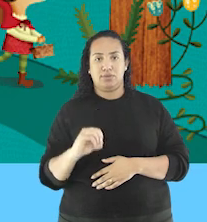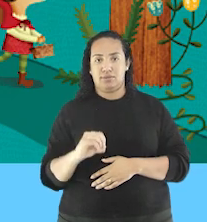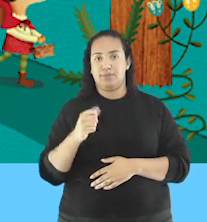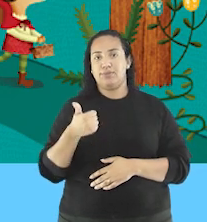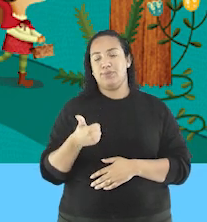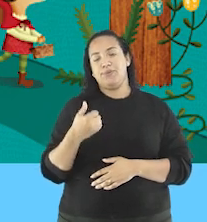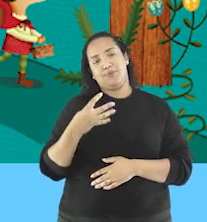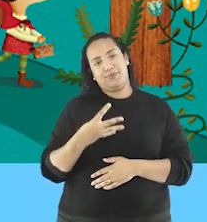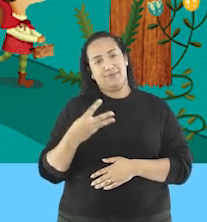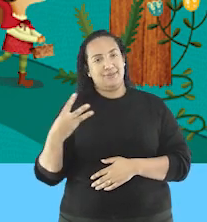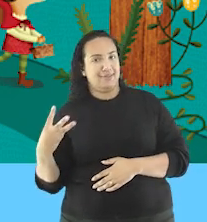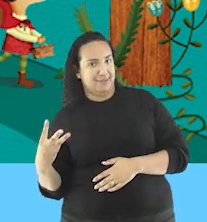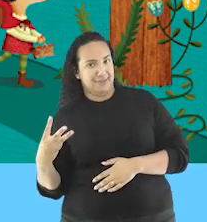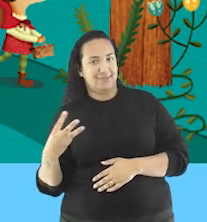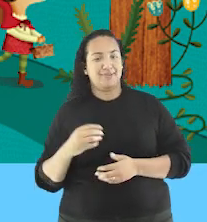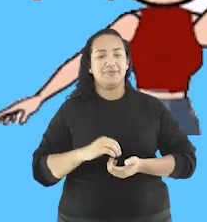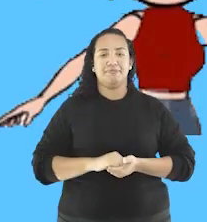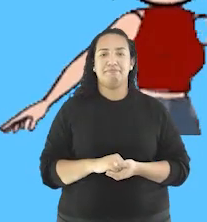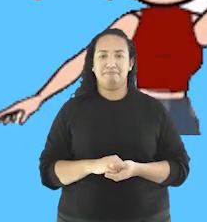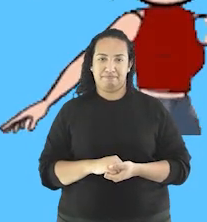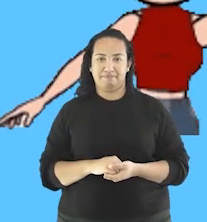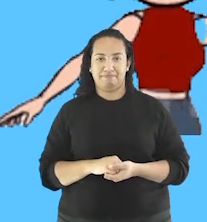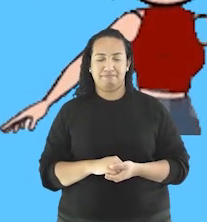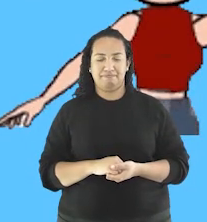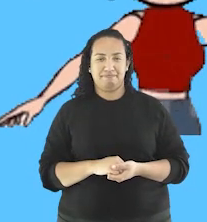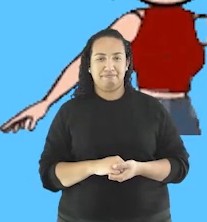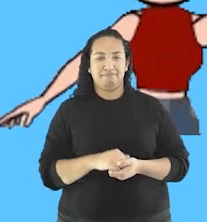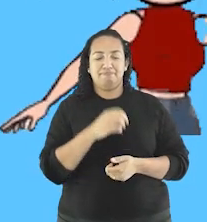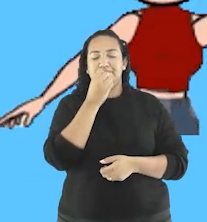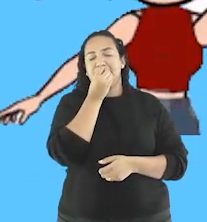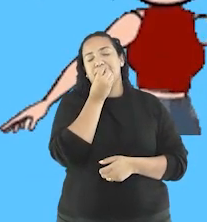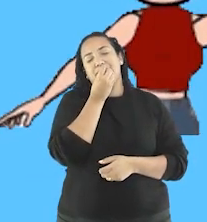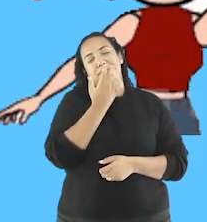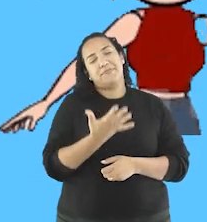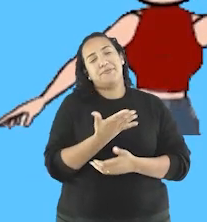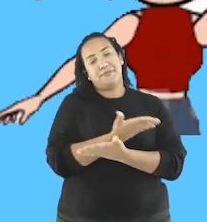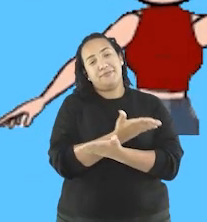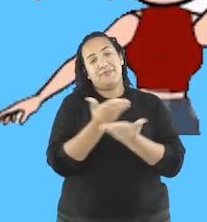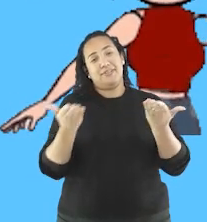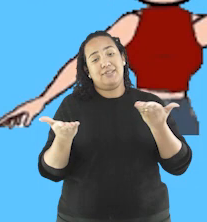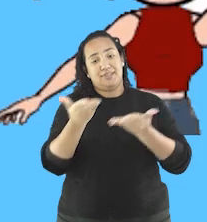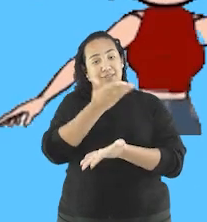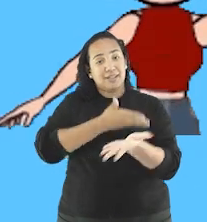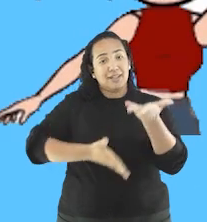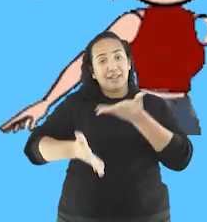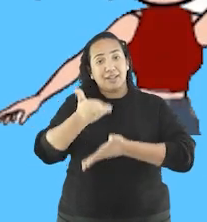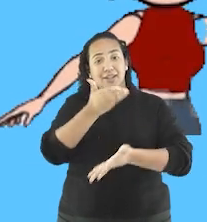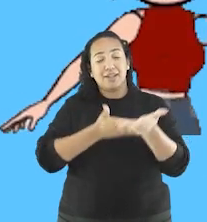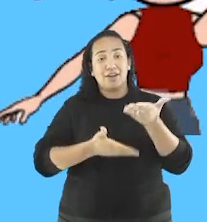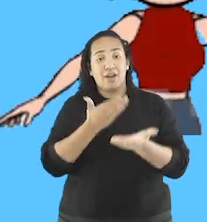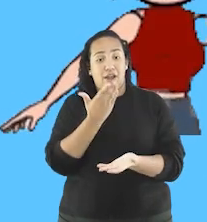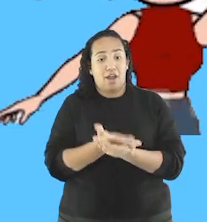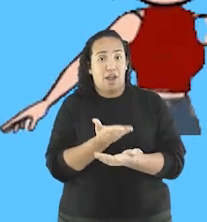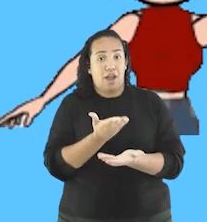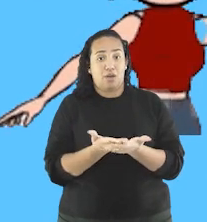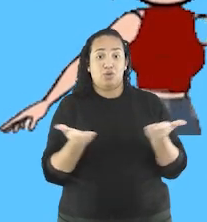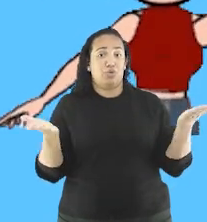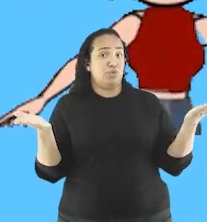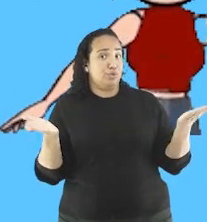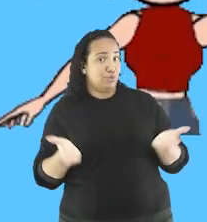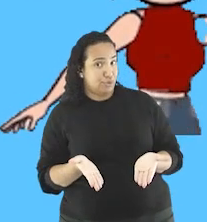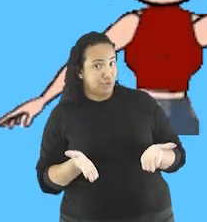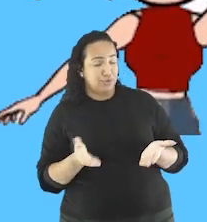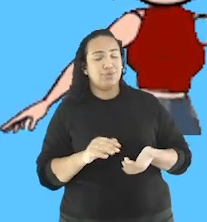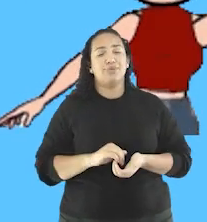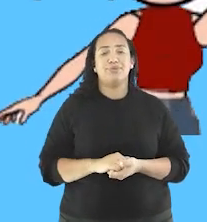661 0143. Foi muito bom ter a participação de vocês na aula de hoje. É